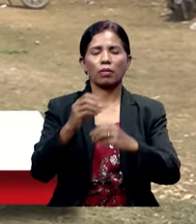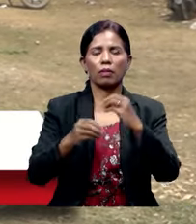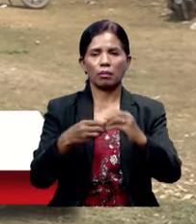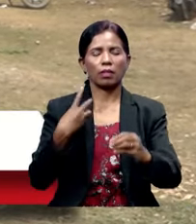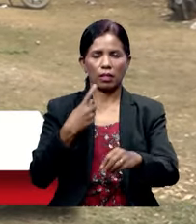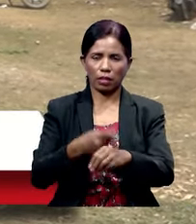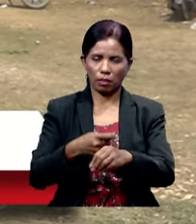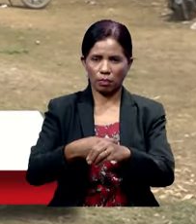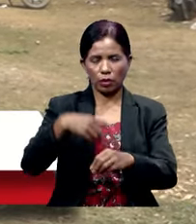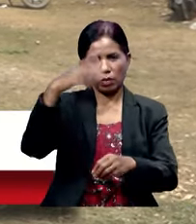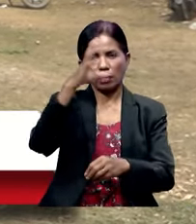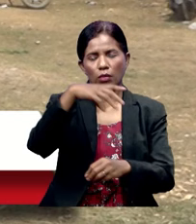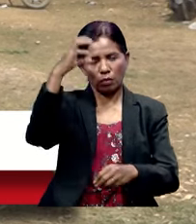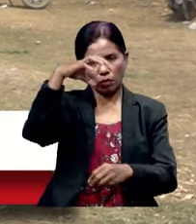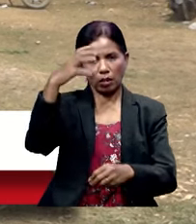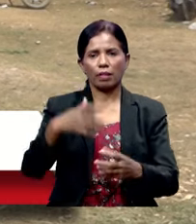bailor naru